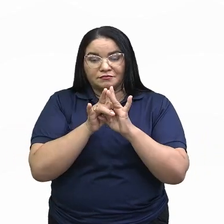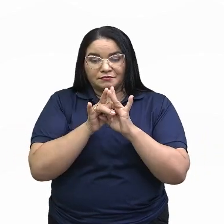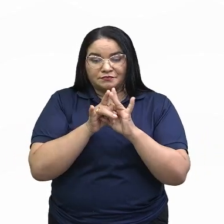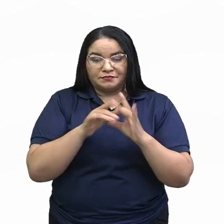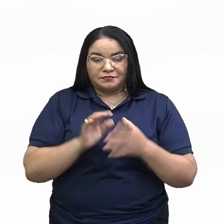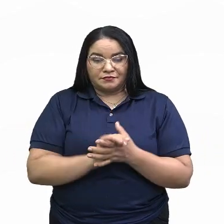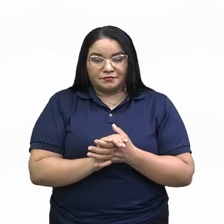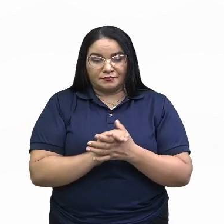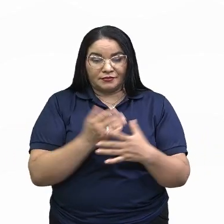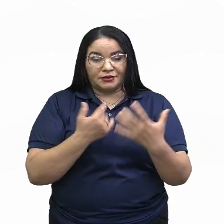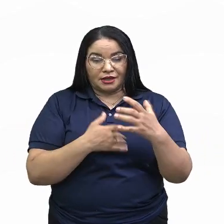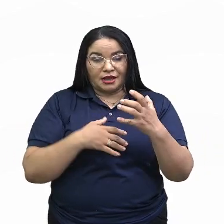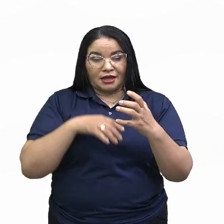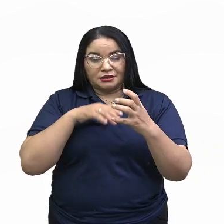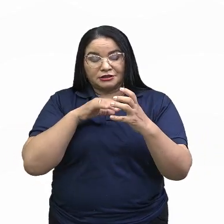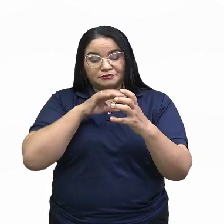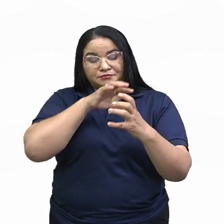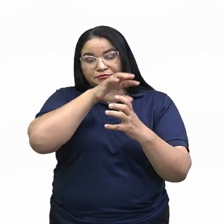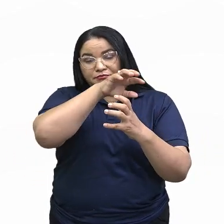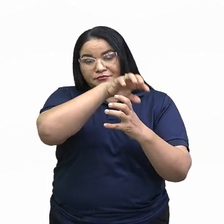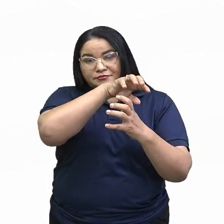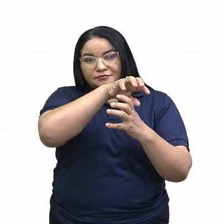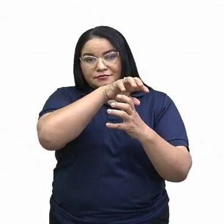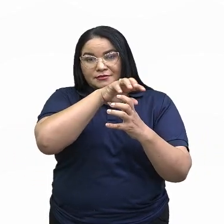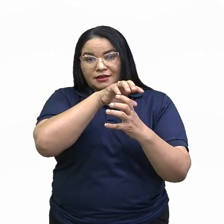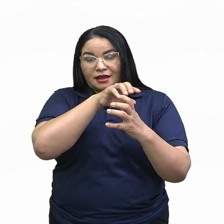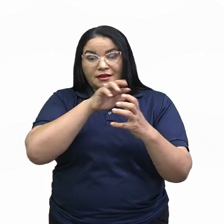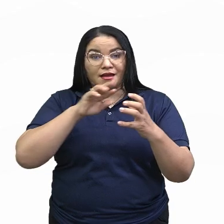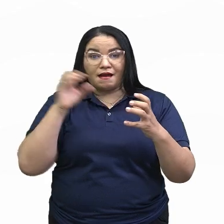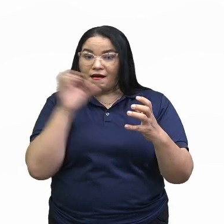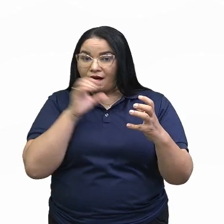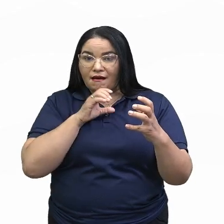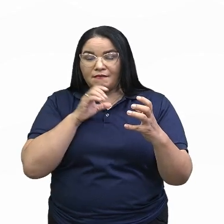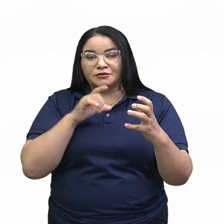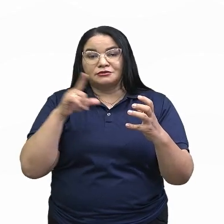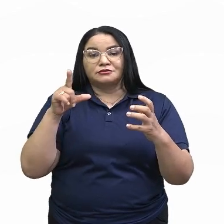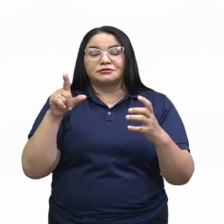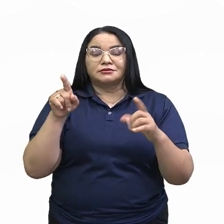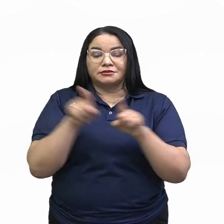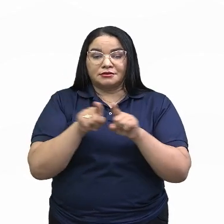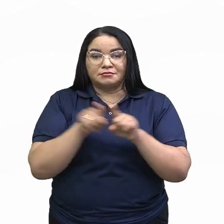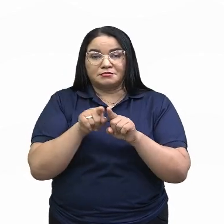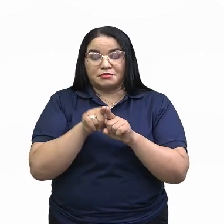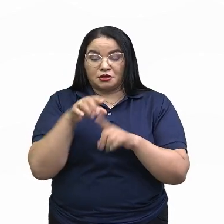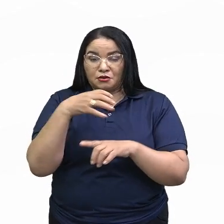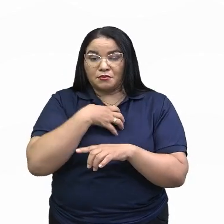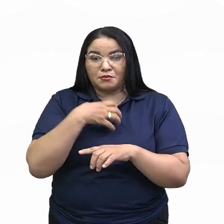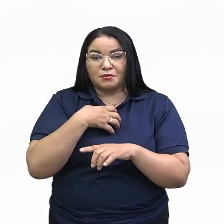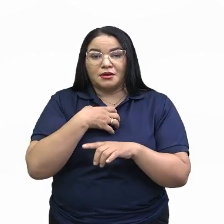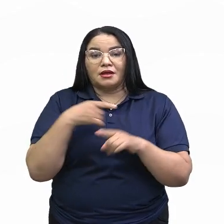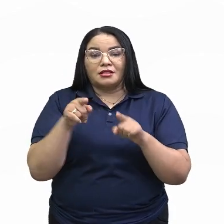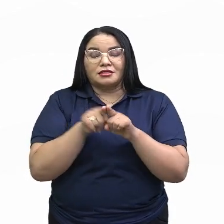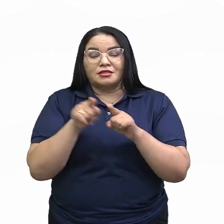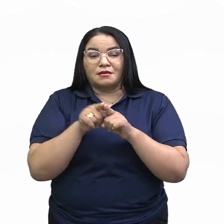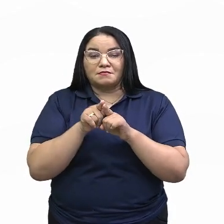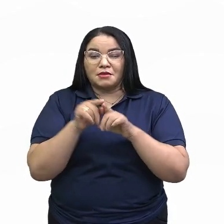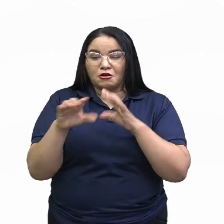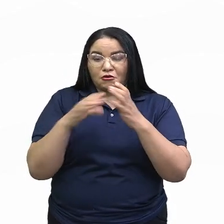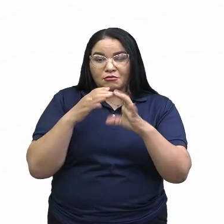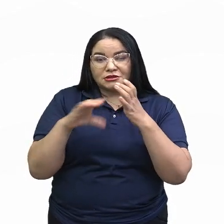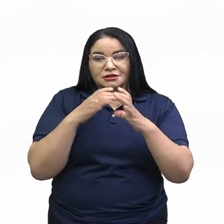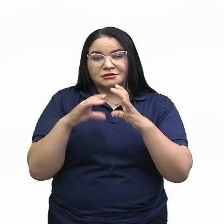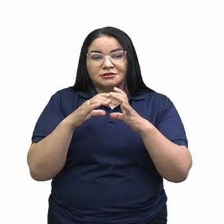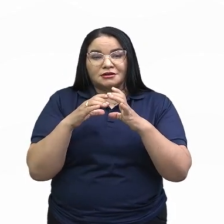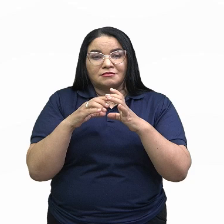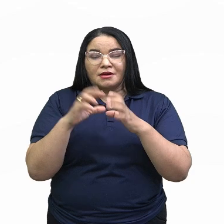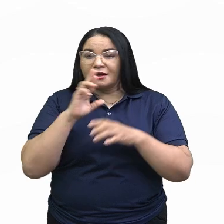relacionado com o processo de respostas rápidas, personalidade, comunicação, né, responder